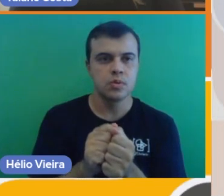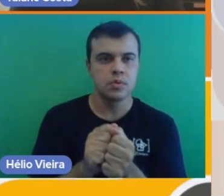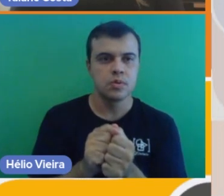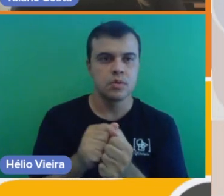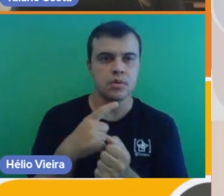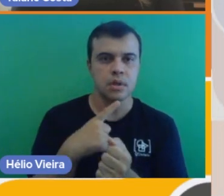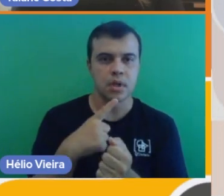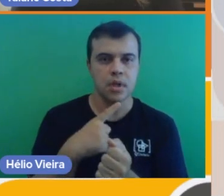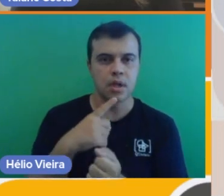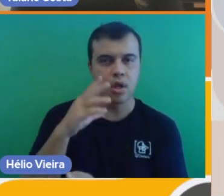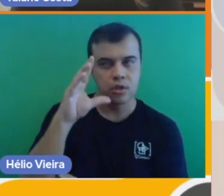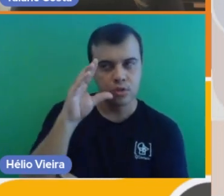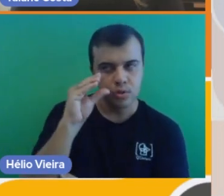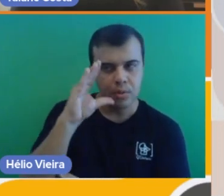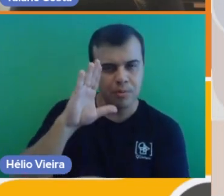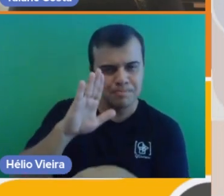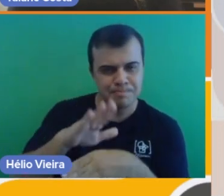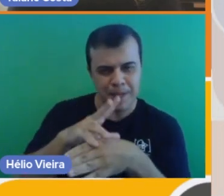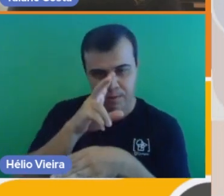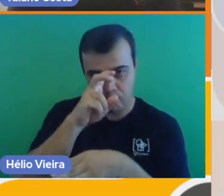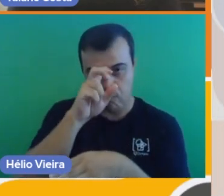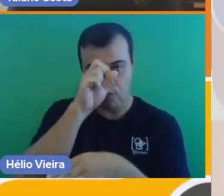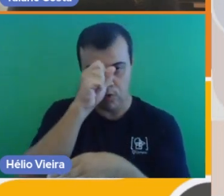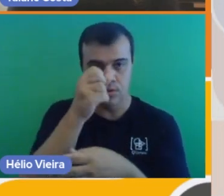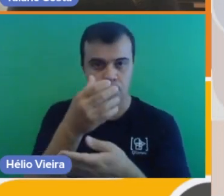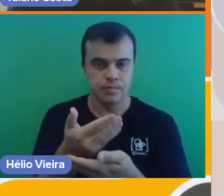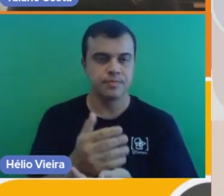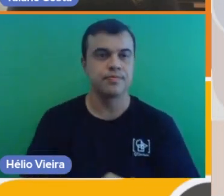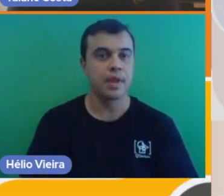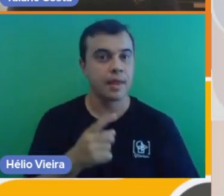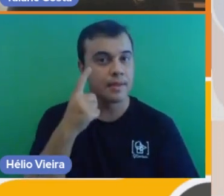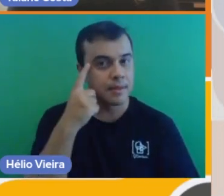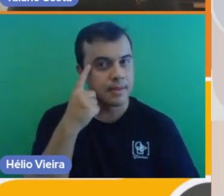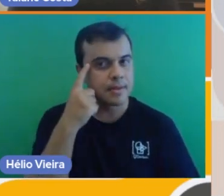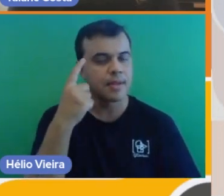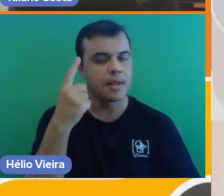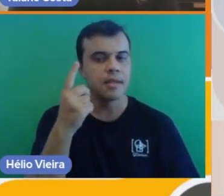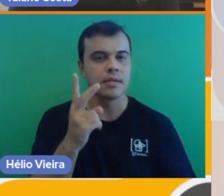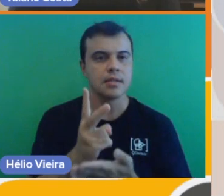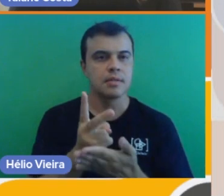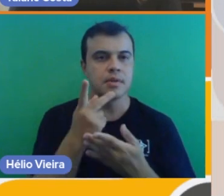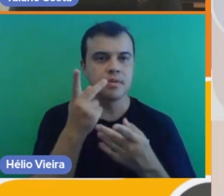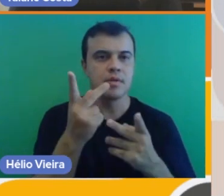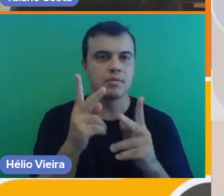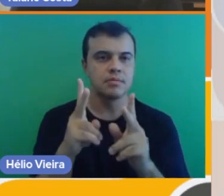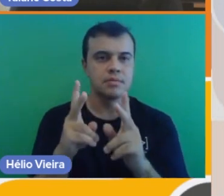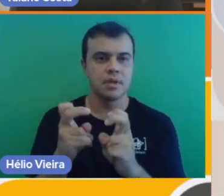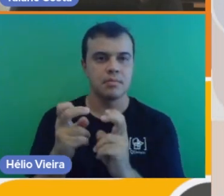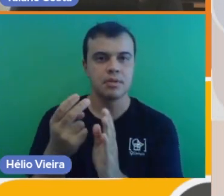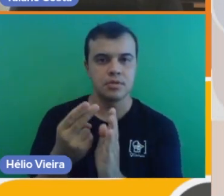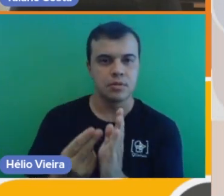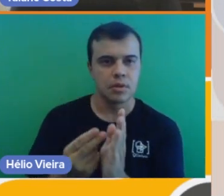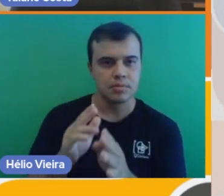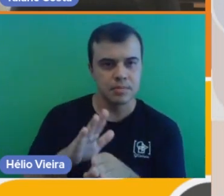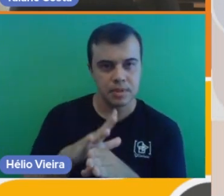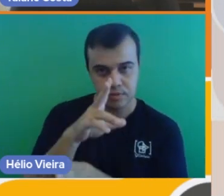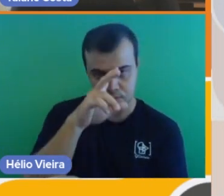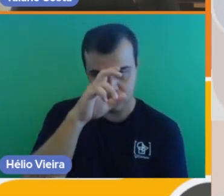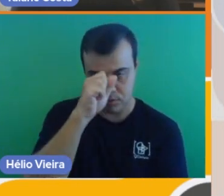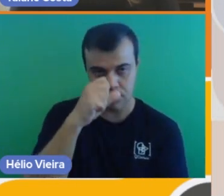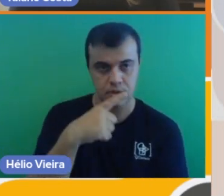o sombreamento mais marcado, né? E a ideia de também falar desse sombreamento é como que a gente